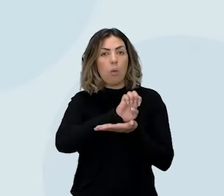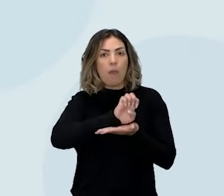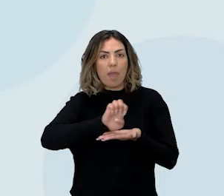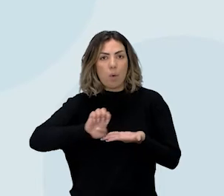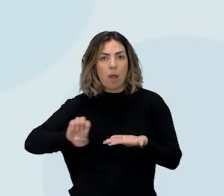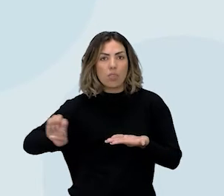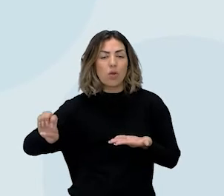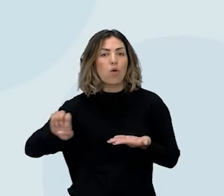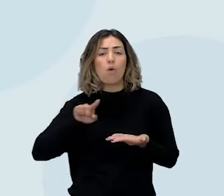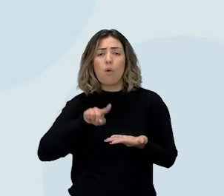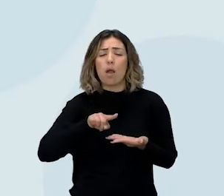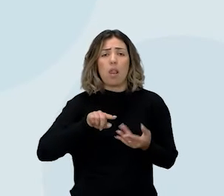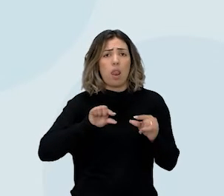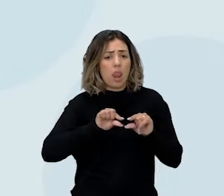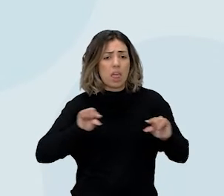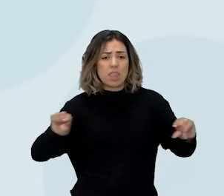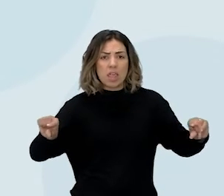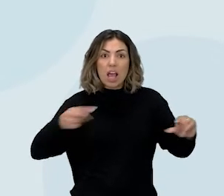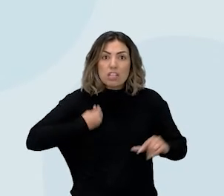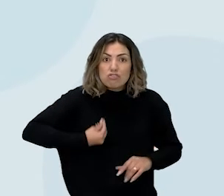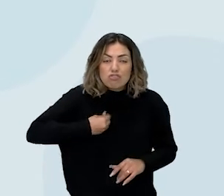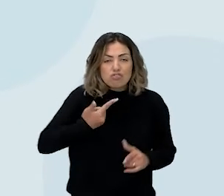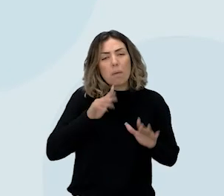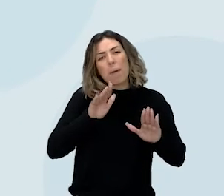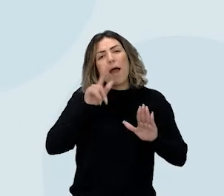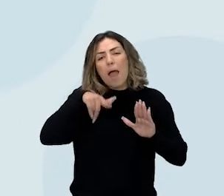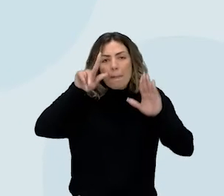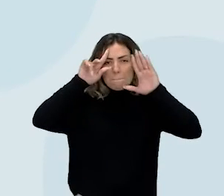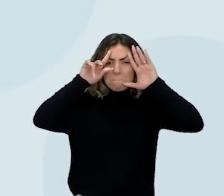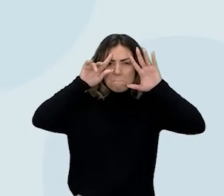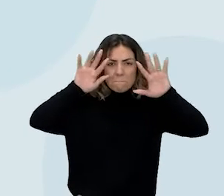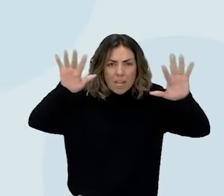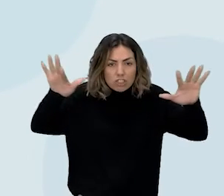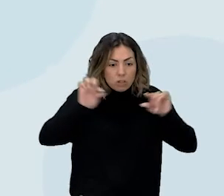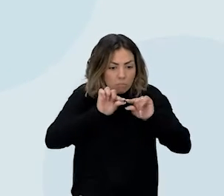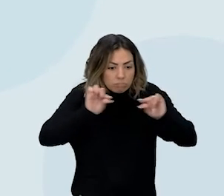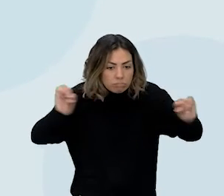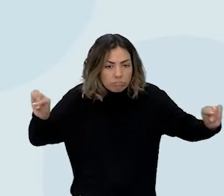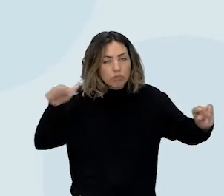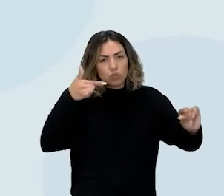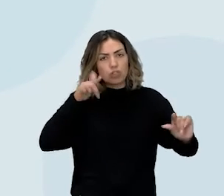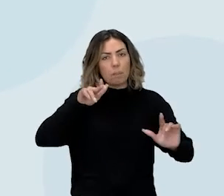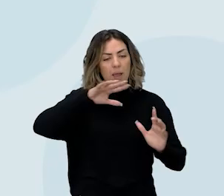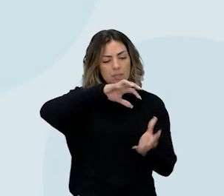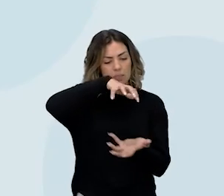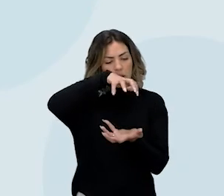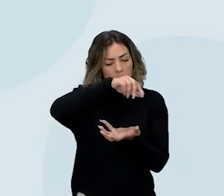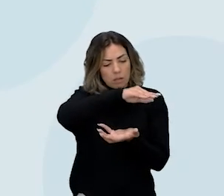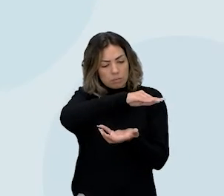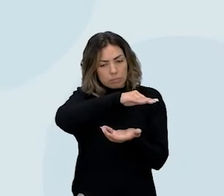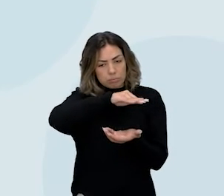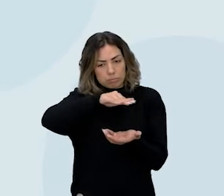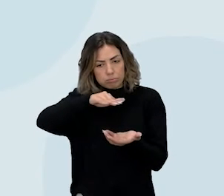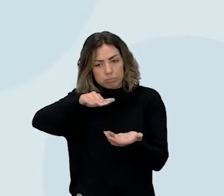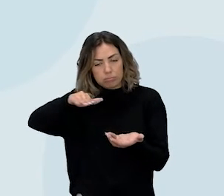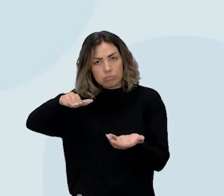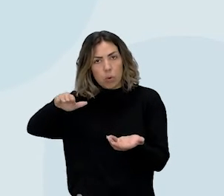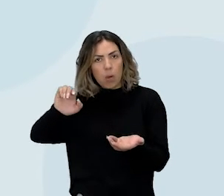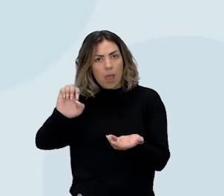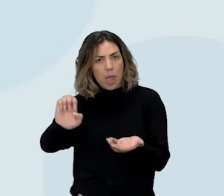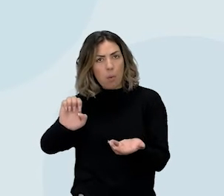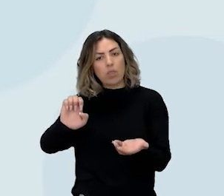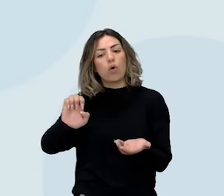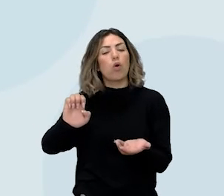tá certo? Essa linha não existe, mas a gente imagina que tem uma linha aí, né? É chamada de linha do Equador. Essa daqui,